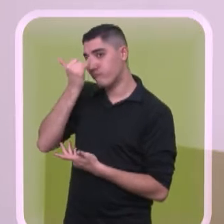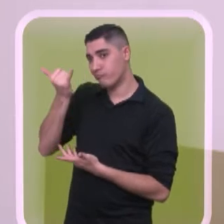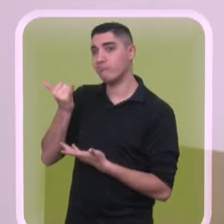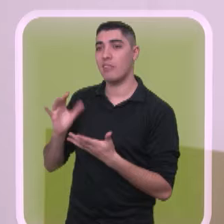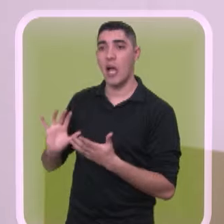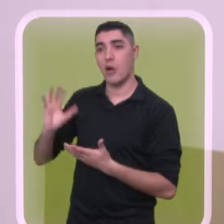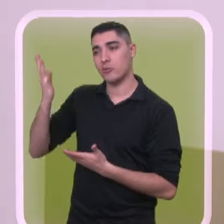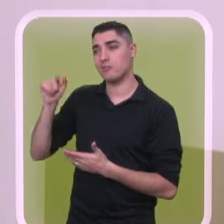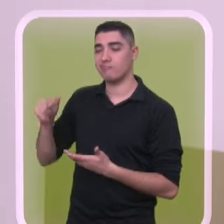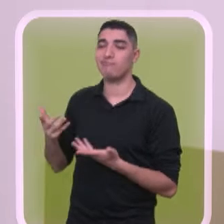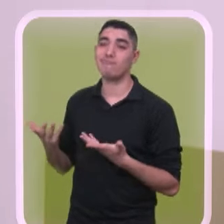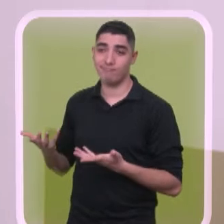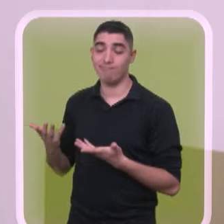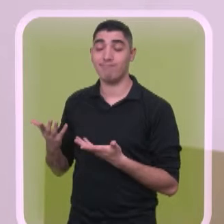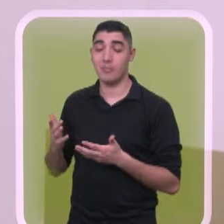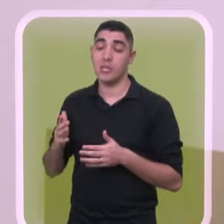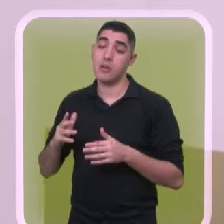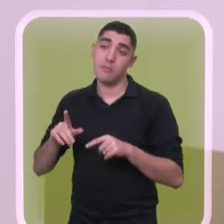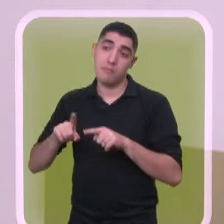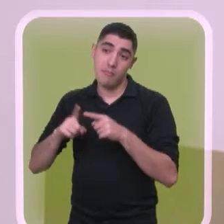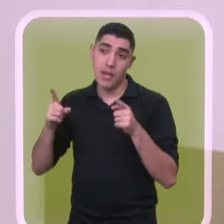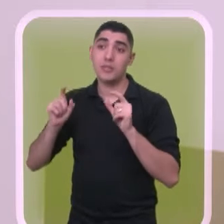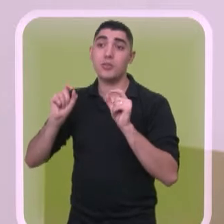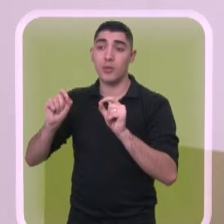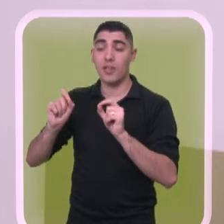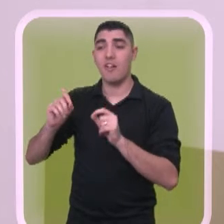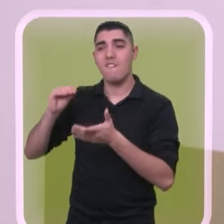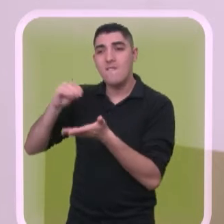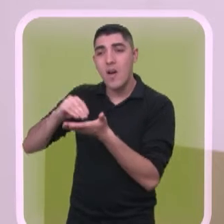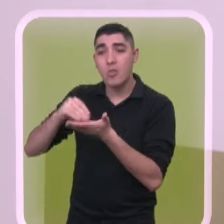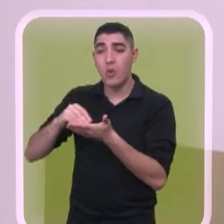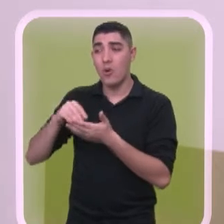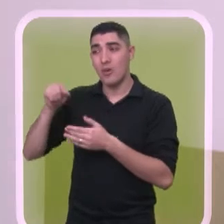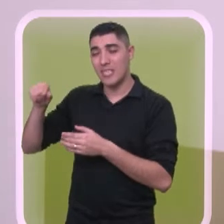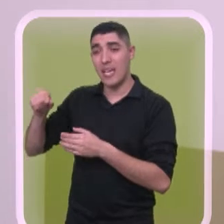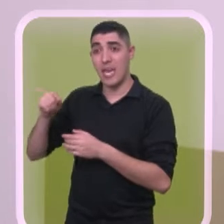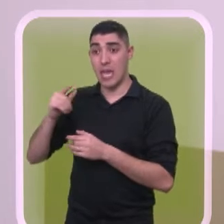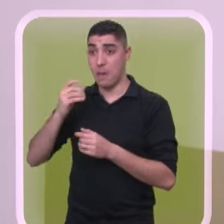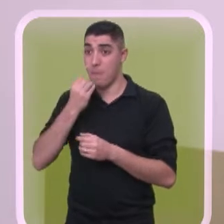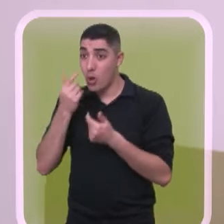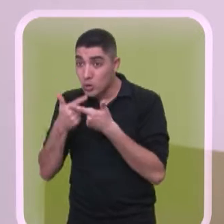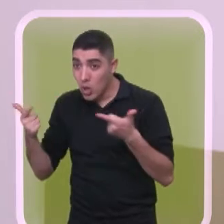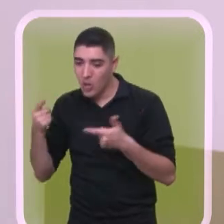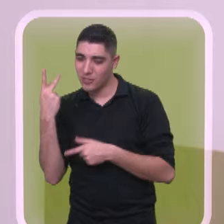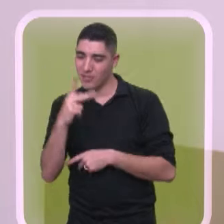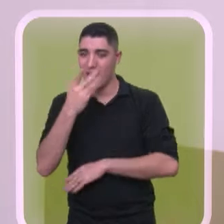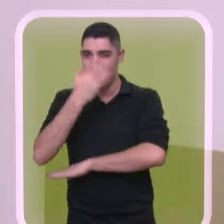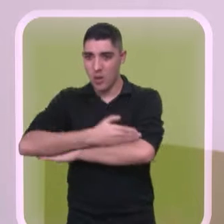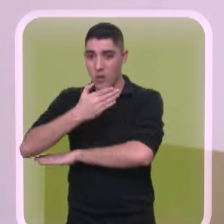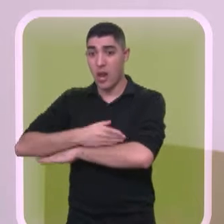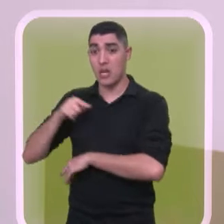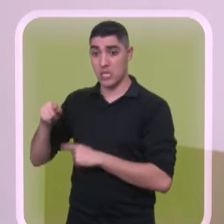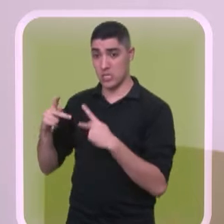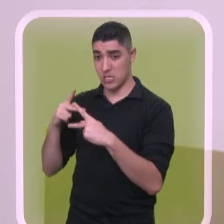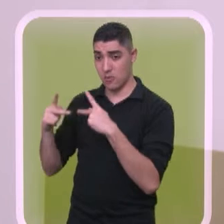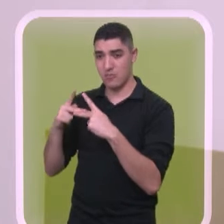deram certo para o São José. Então foi mais competência e sorte até um pouco do Rio Claro e má sorte até do São José, que não